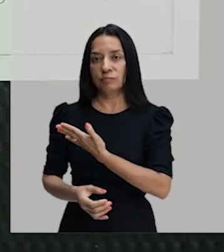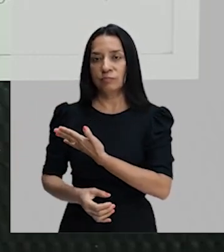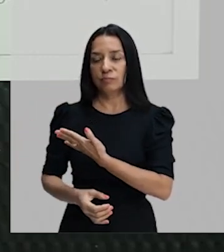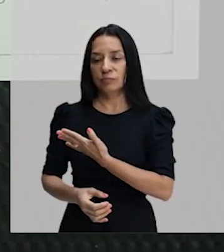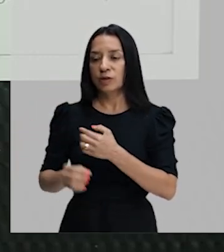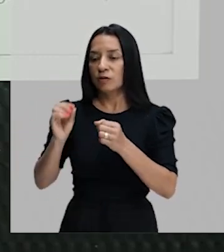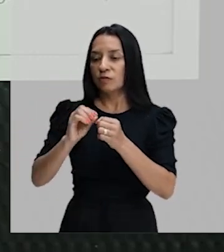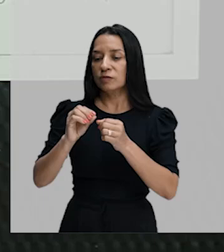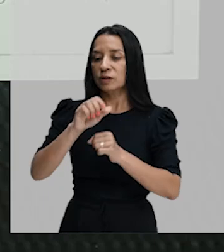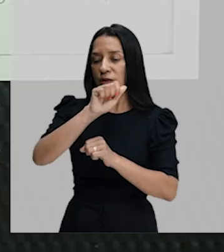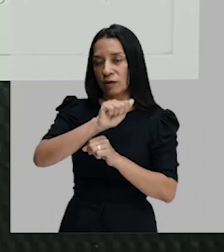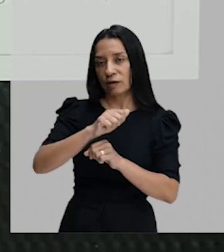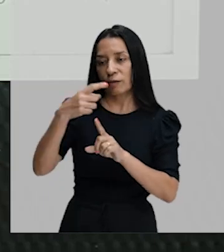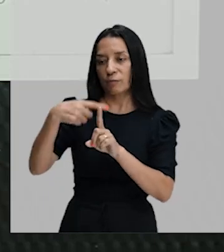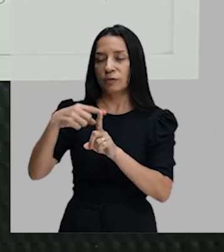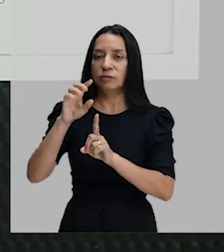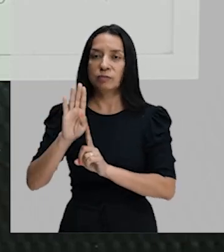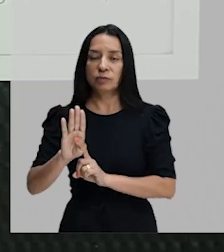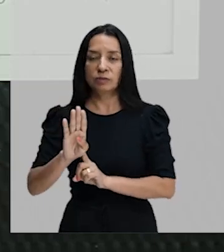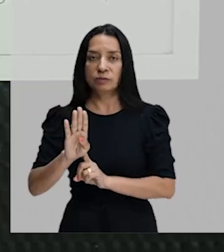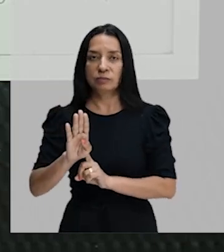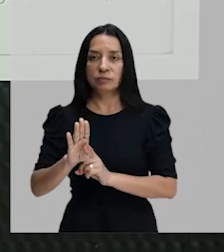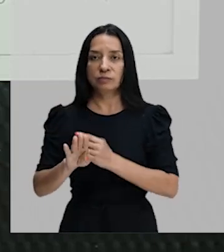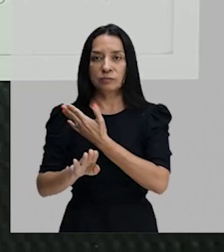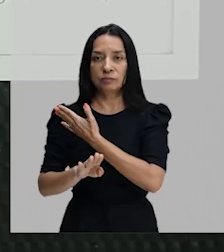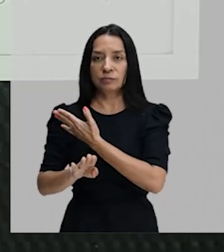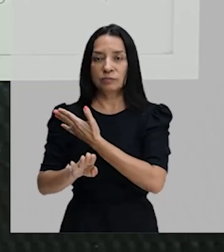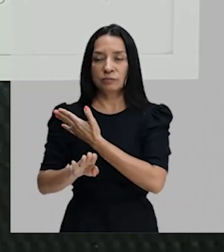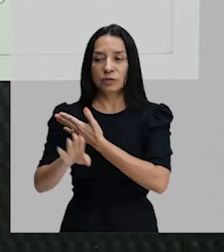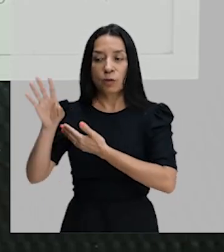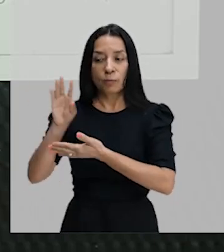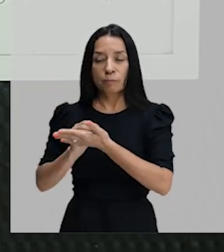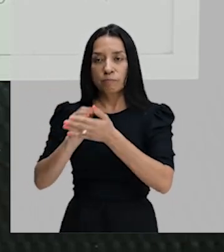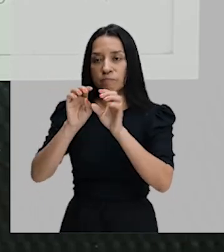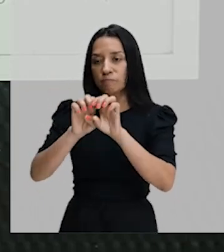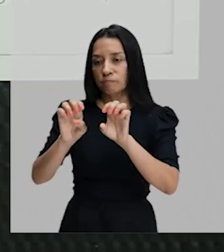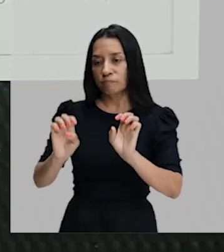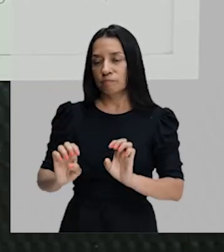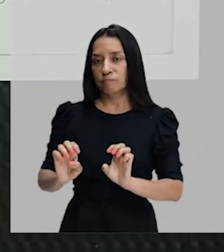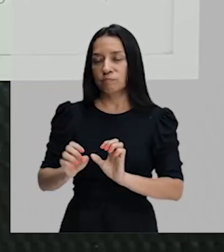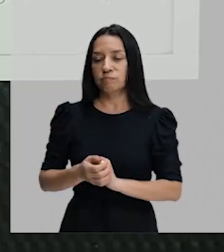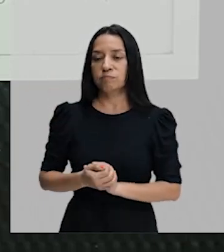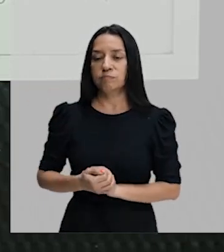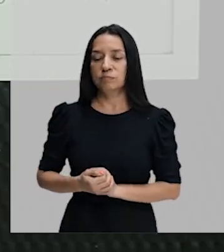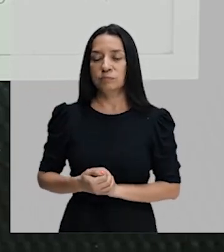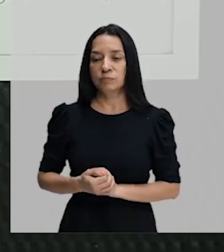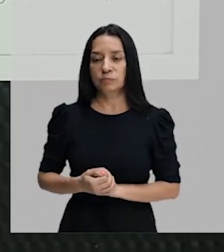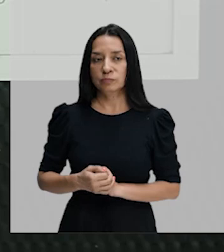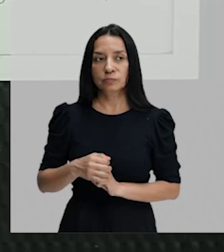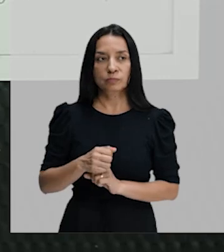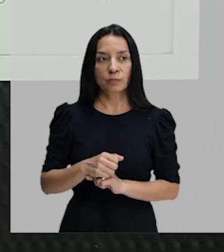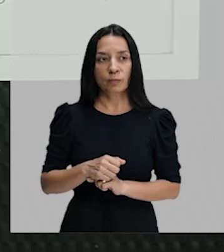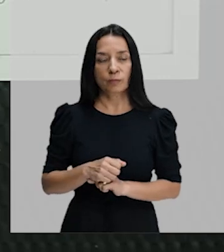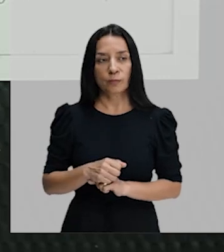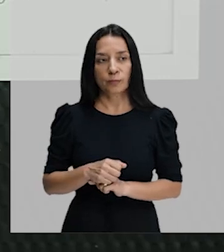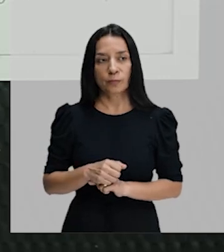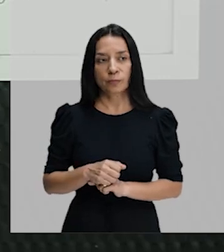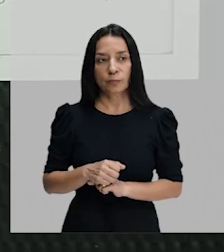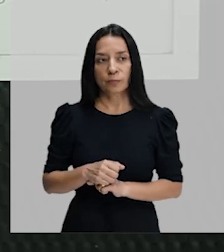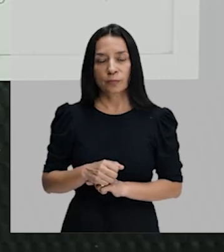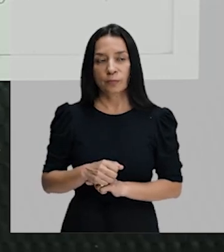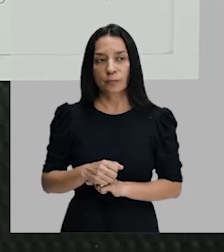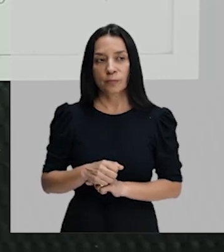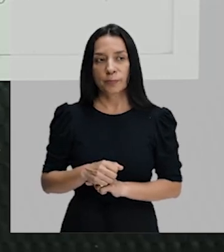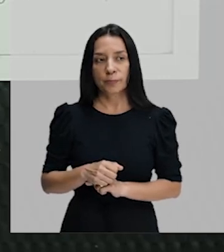B, daquela forma lá, né, da forma geométrica, nós vamos encontrar o seguinte, ó, vetor A e bem aqui em cima o vetor B,